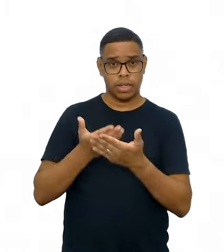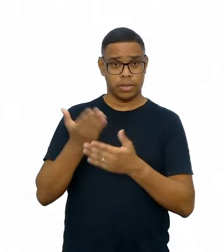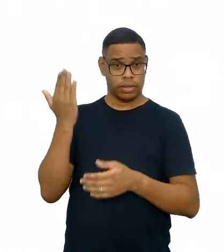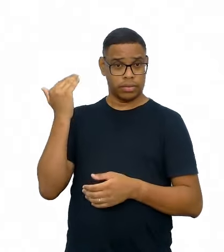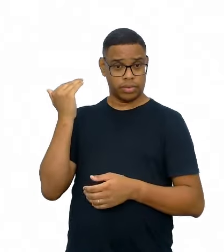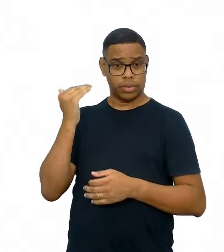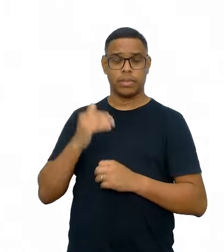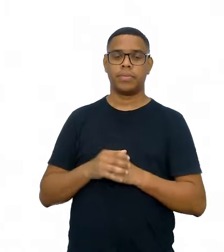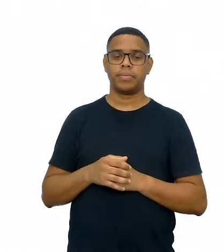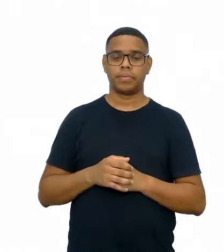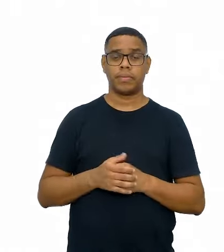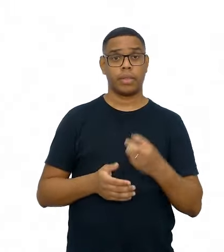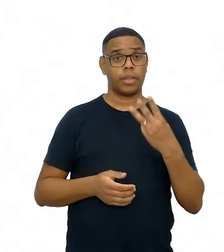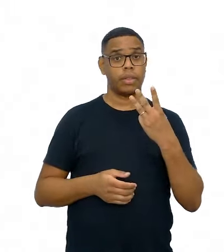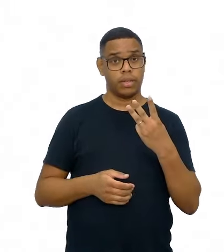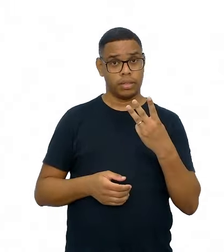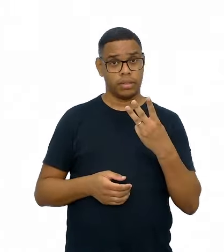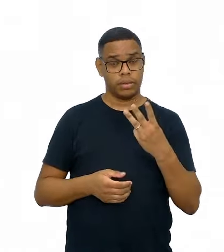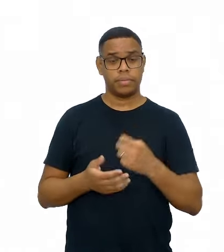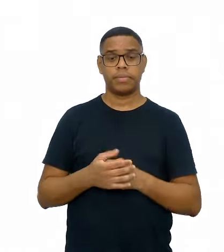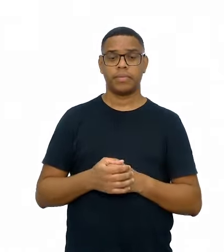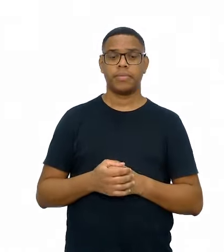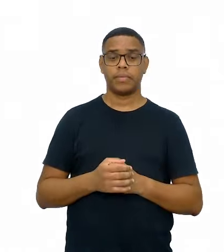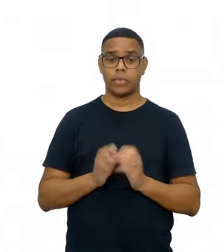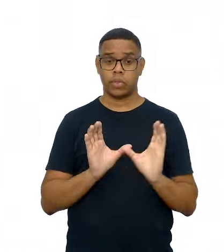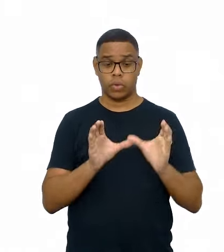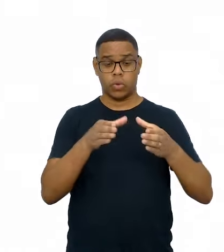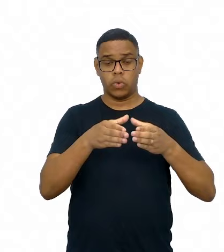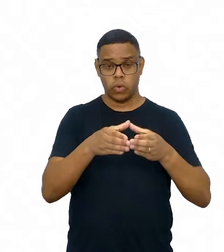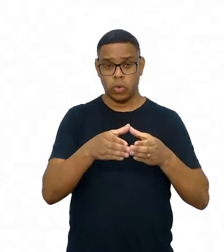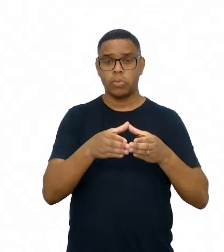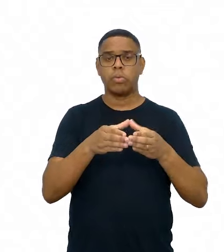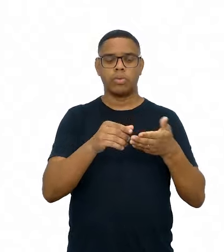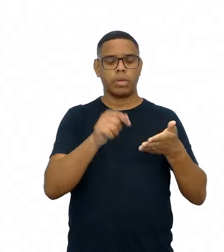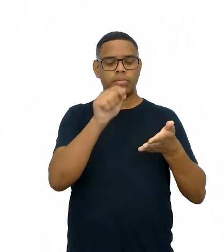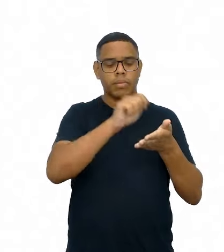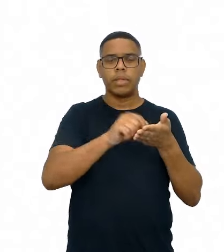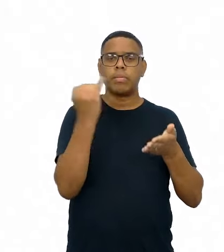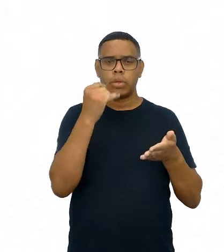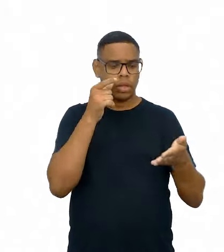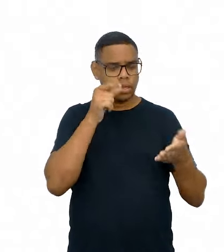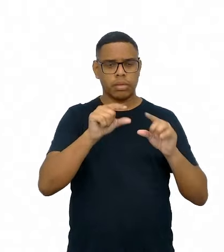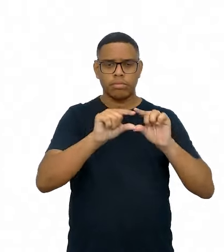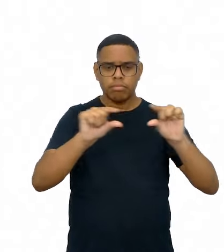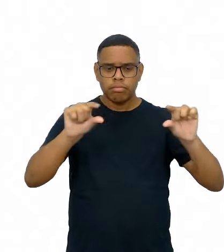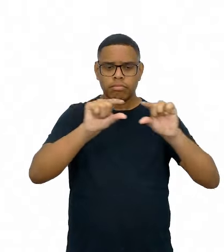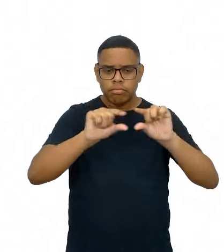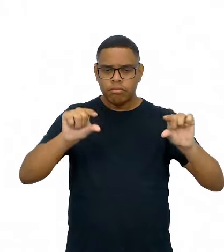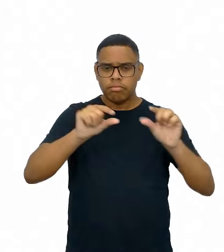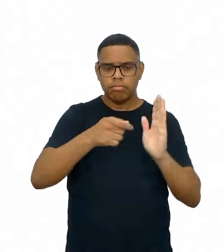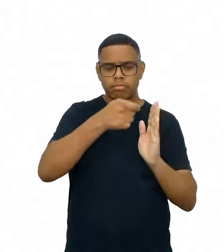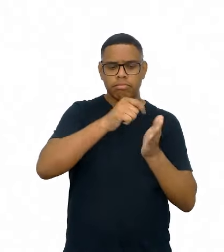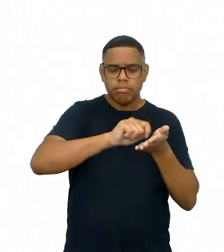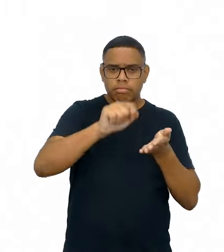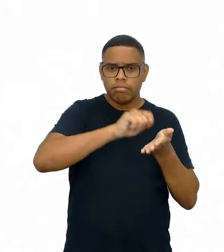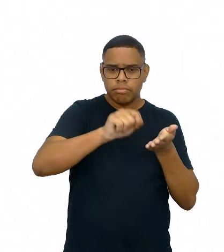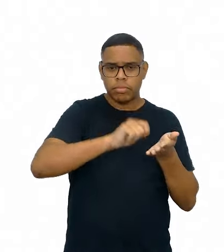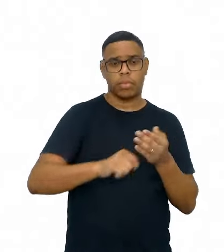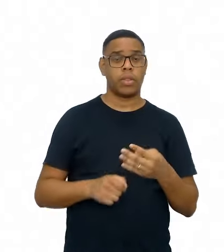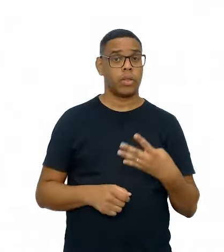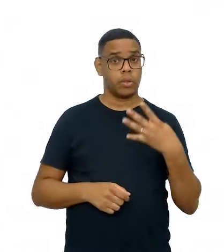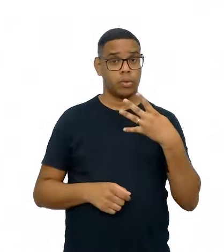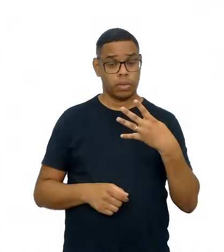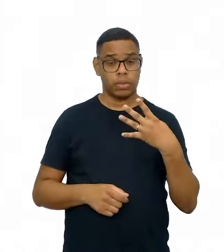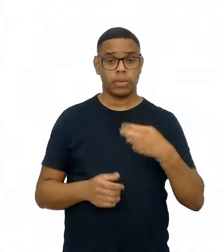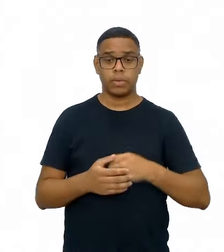de cada parágrafo. Na 4, anotar ao lado de cada parágrafo o seu assunto.